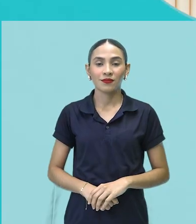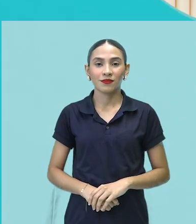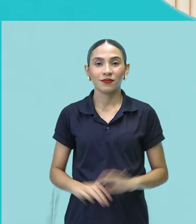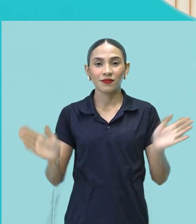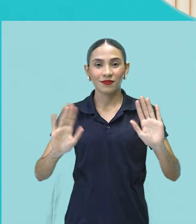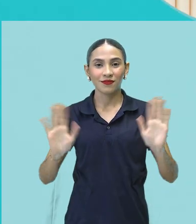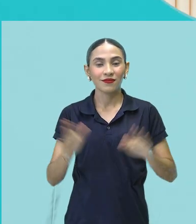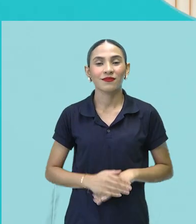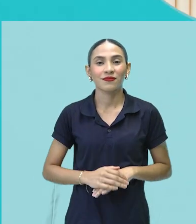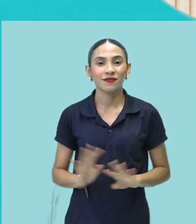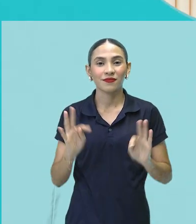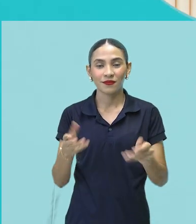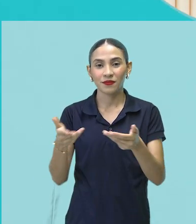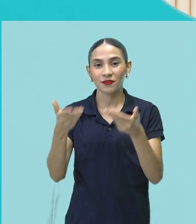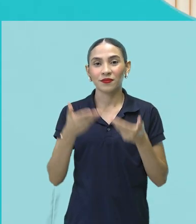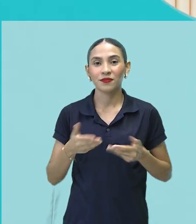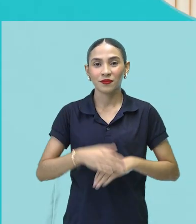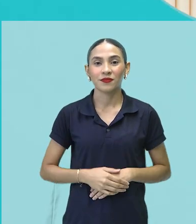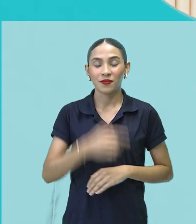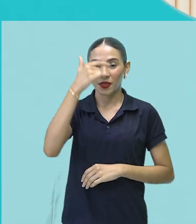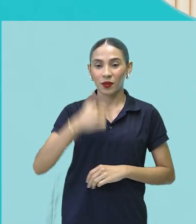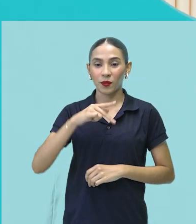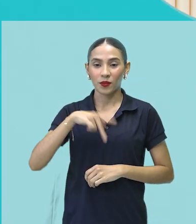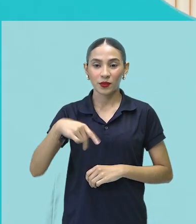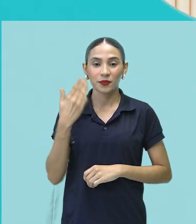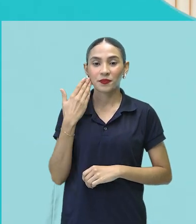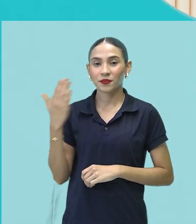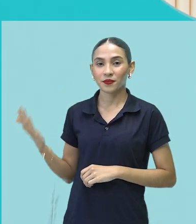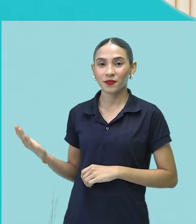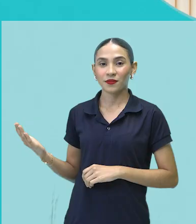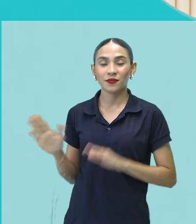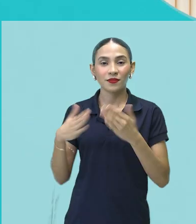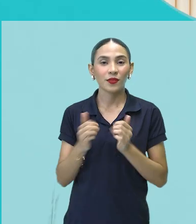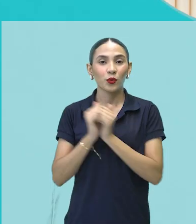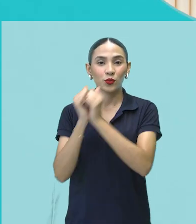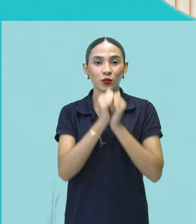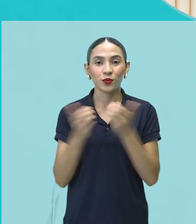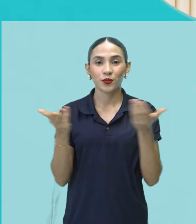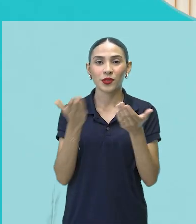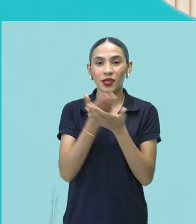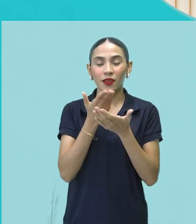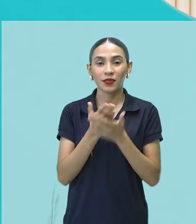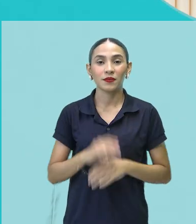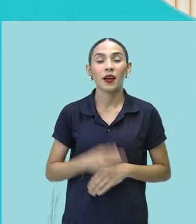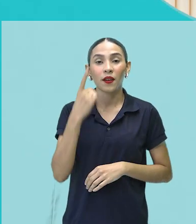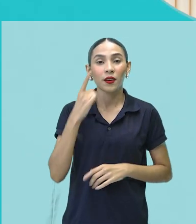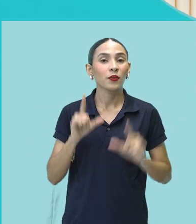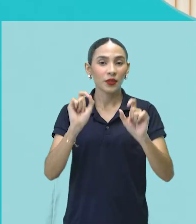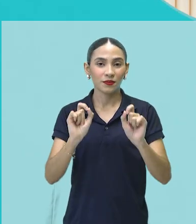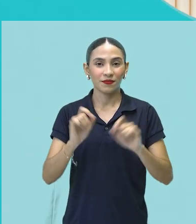Olá, sejam muito bem-vindos. Sou a professora Marta Patrícia e estaremos juntos na aula de hoje. Vamos ver o que temos na